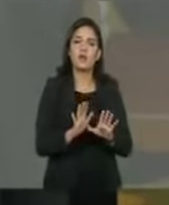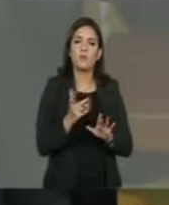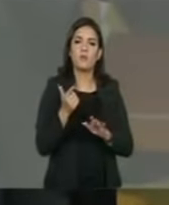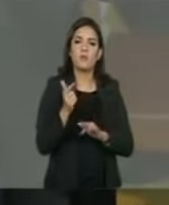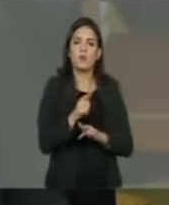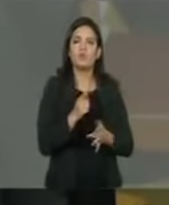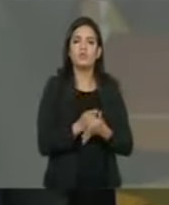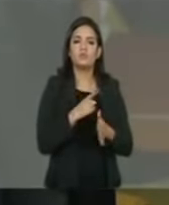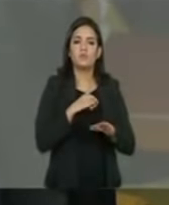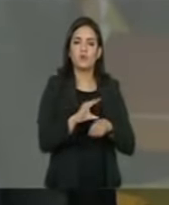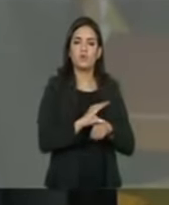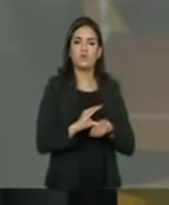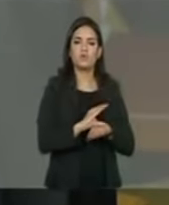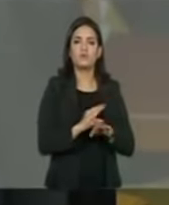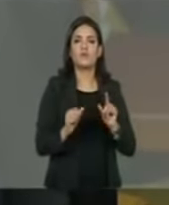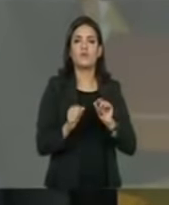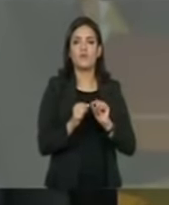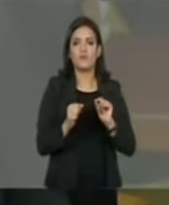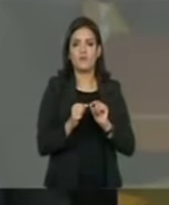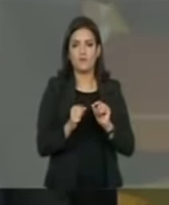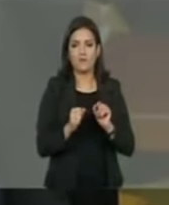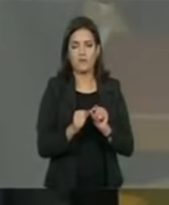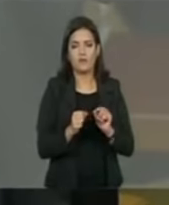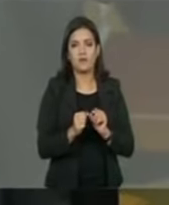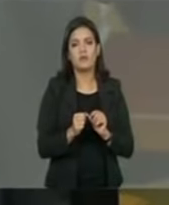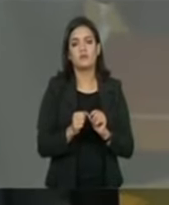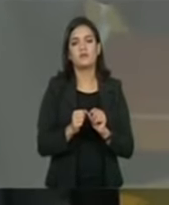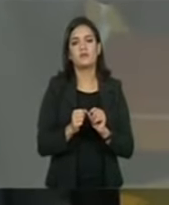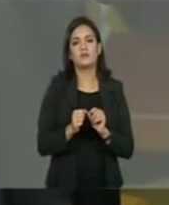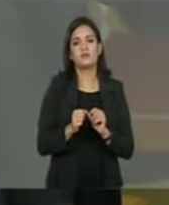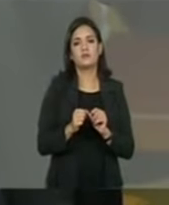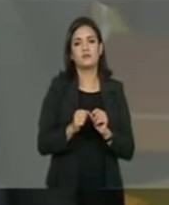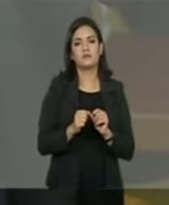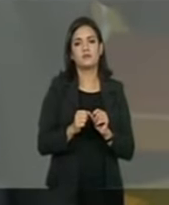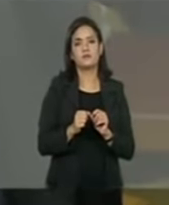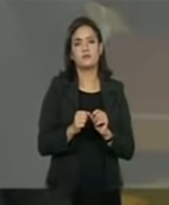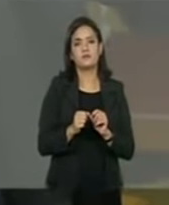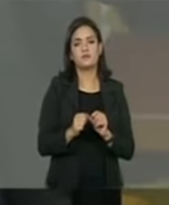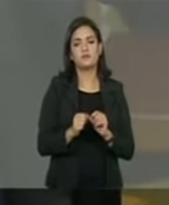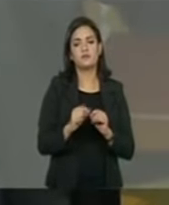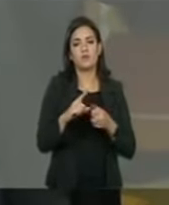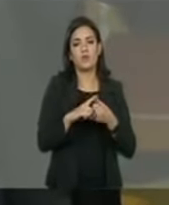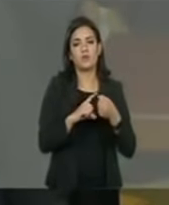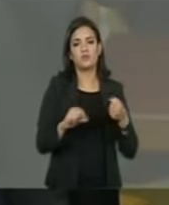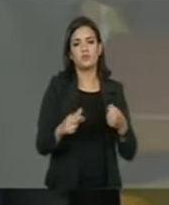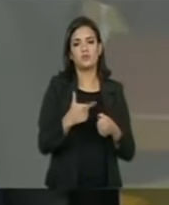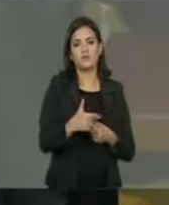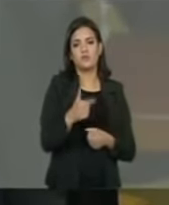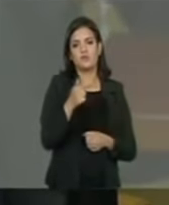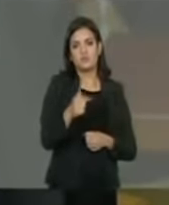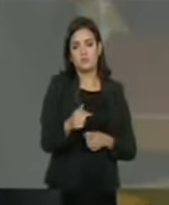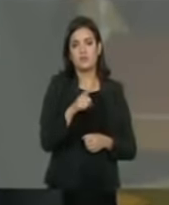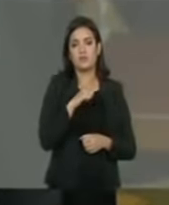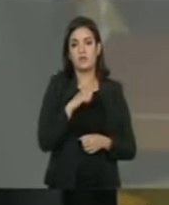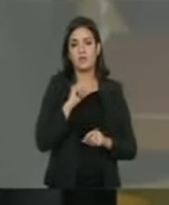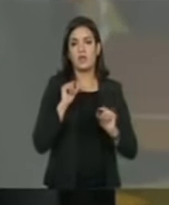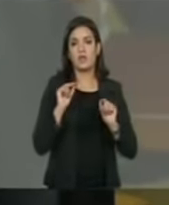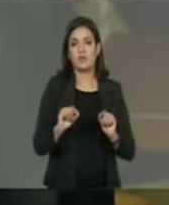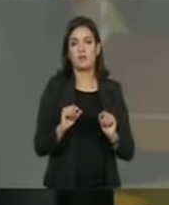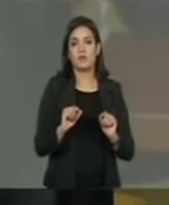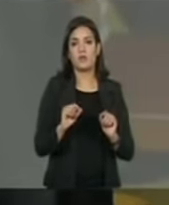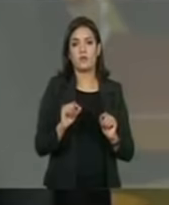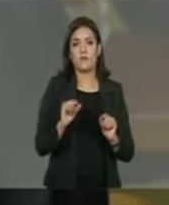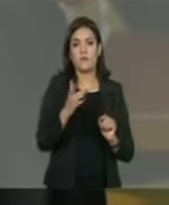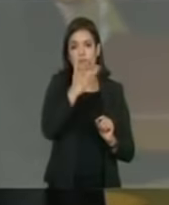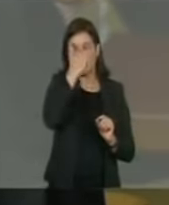proclama se a república e promulga se essa constituição o artigo 27 prevê a presunção não o princípio da